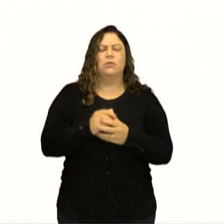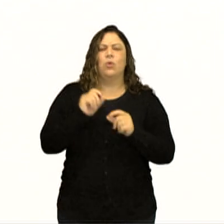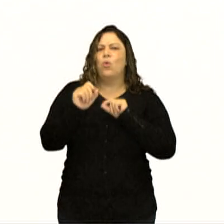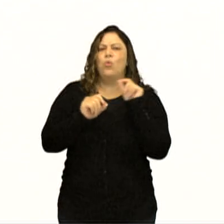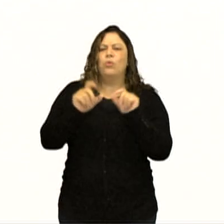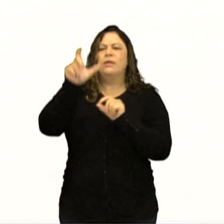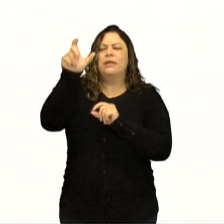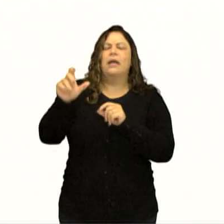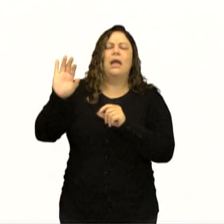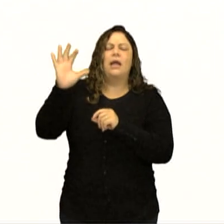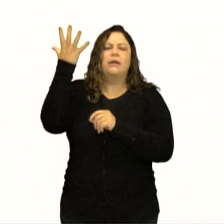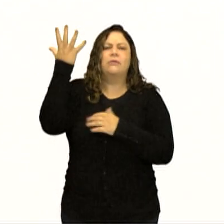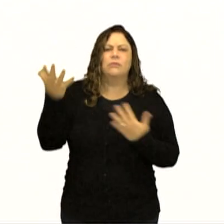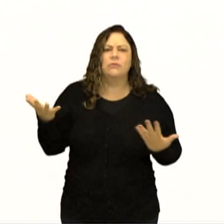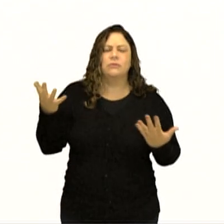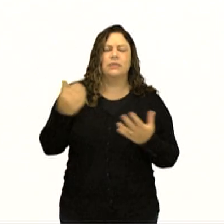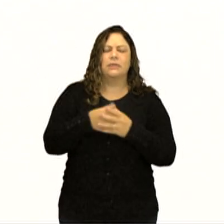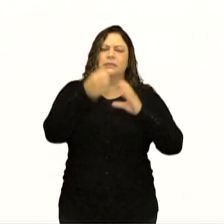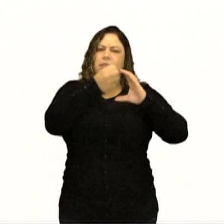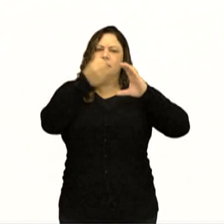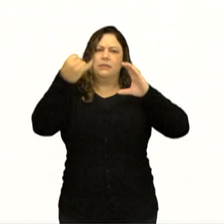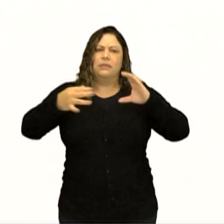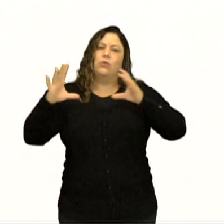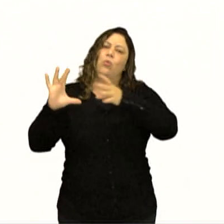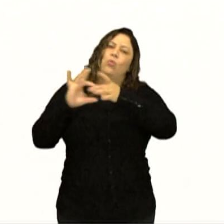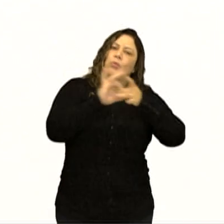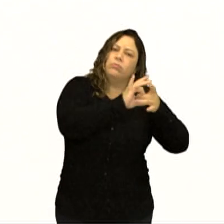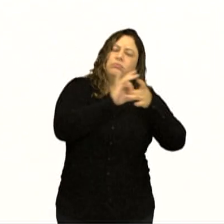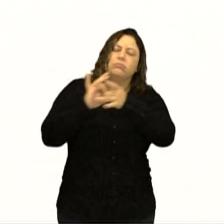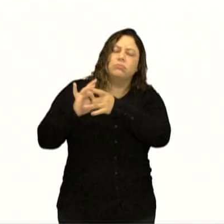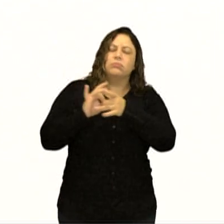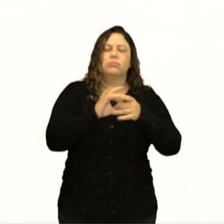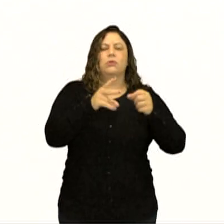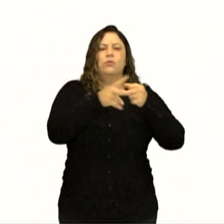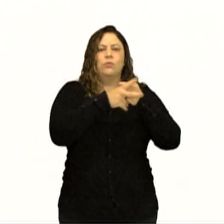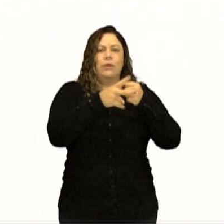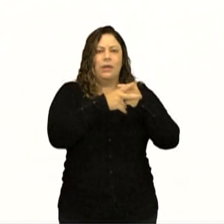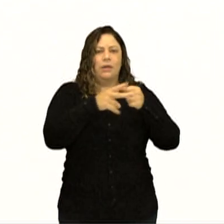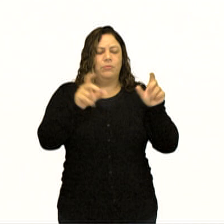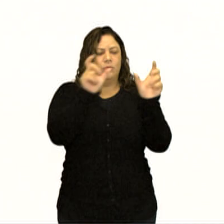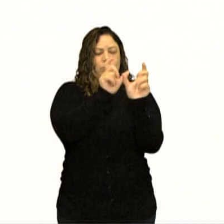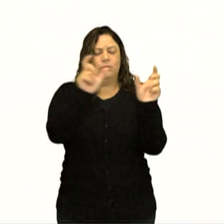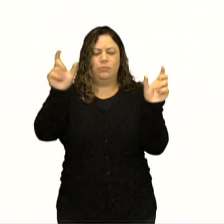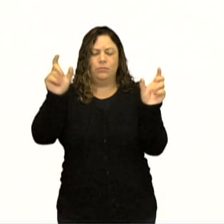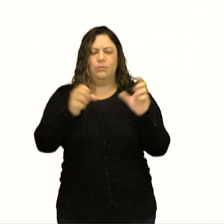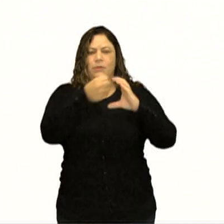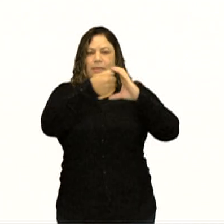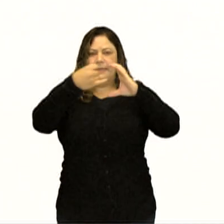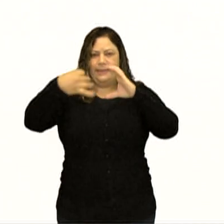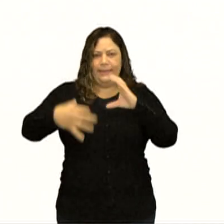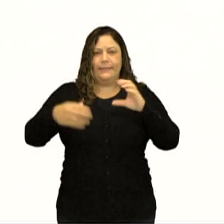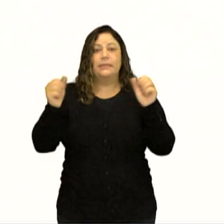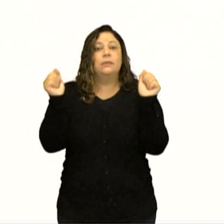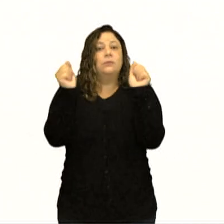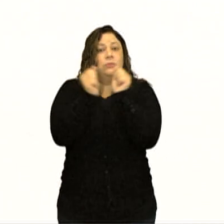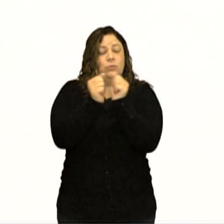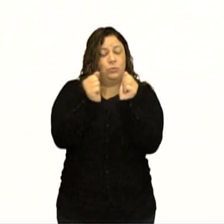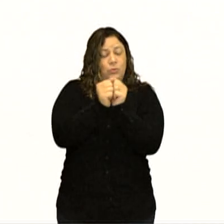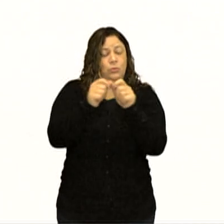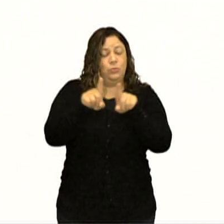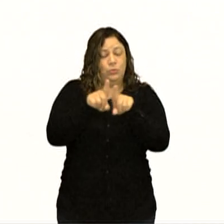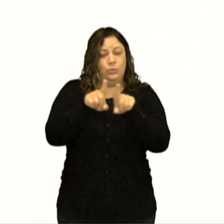personagem fez, ou podemos unir e fazer um predicado verbo nominal dizendo uma característica juntamente com uma